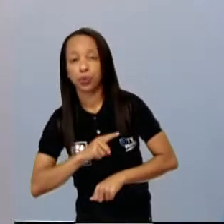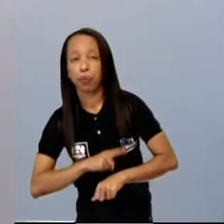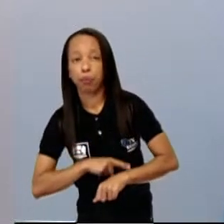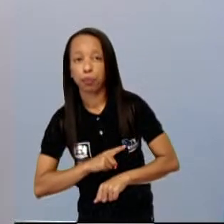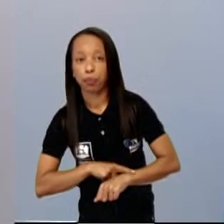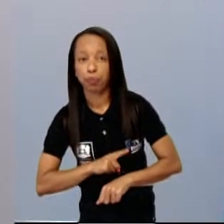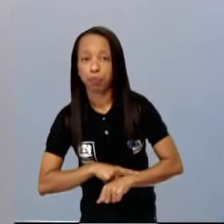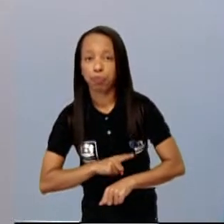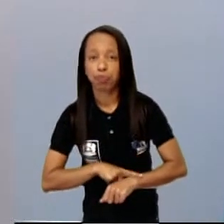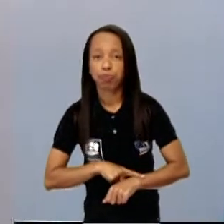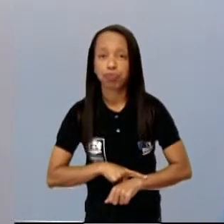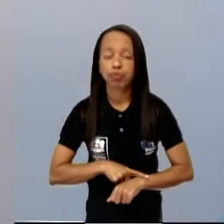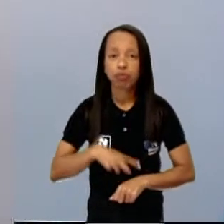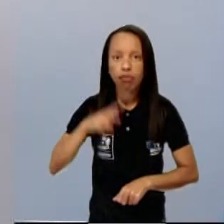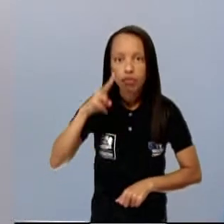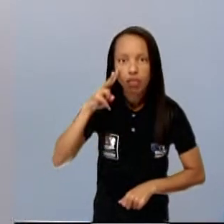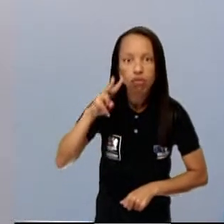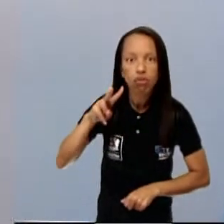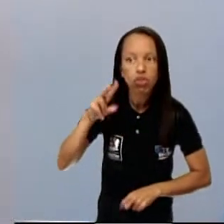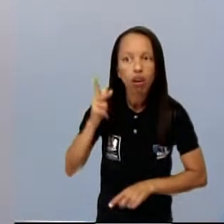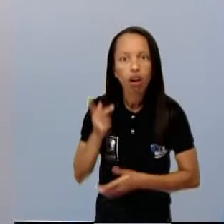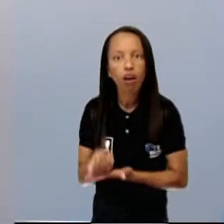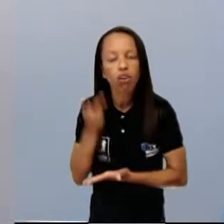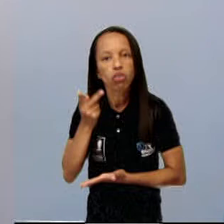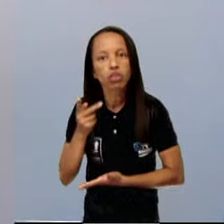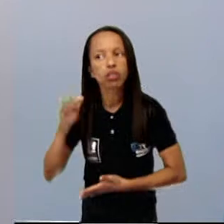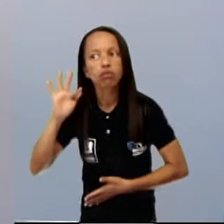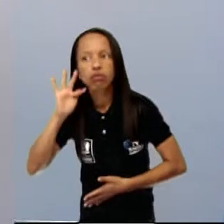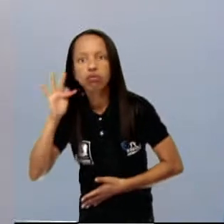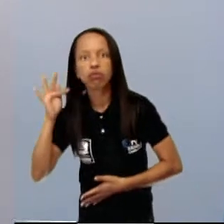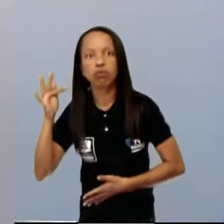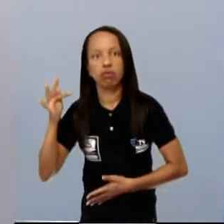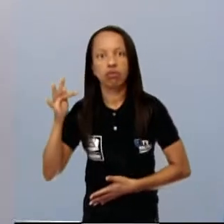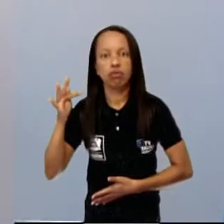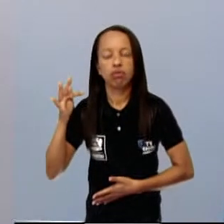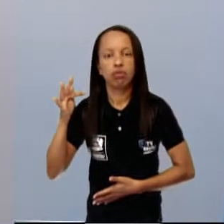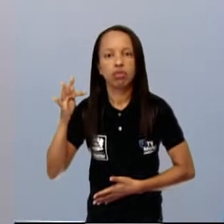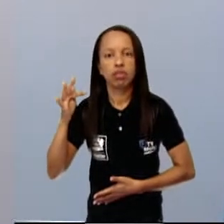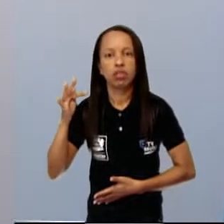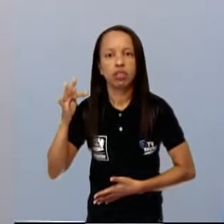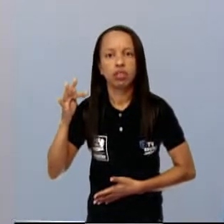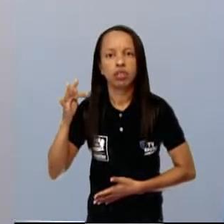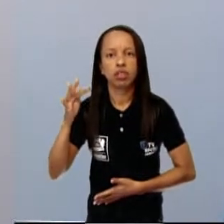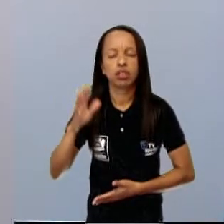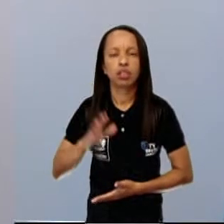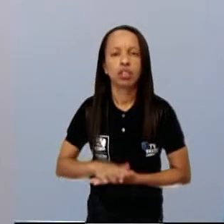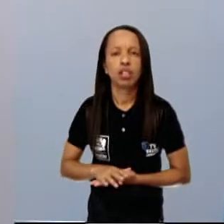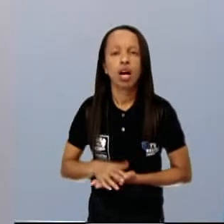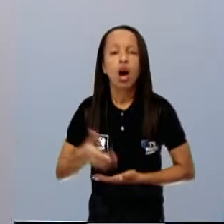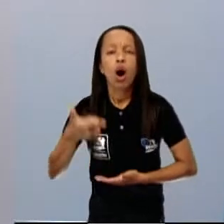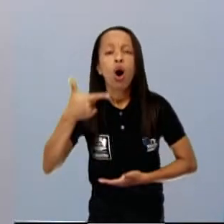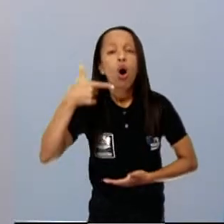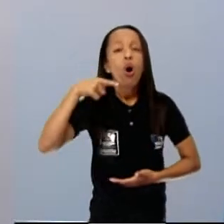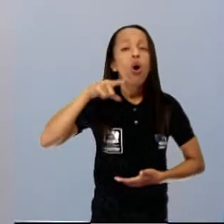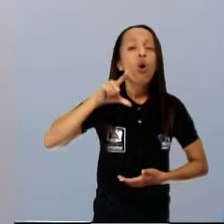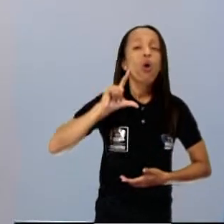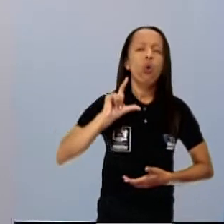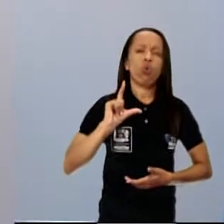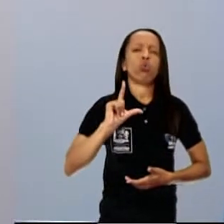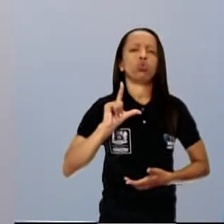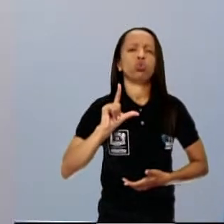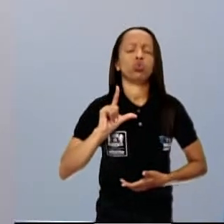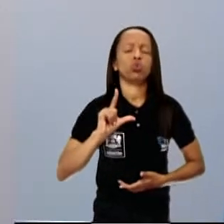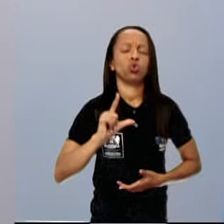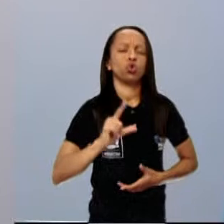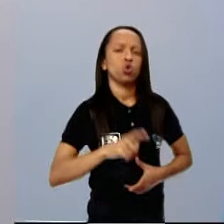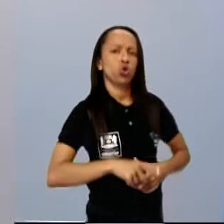França. Outros países onde tinha rei ficaram com medo. Tu já pensasse se essa história da gente perder direito, a gente que é